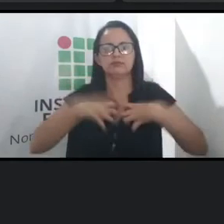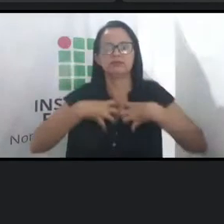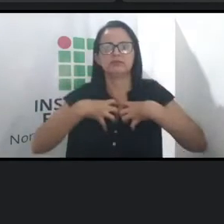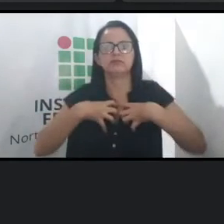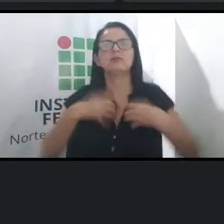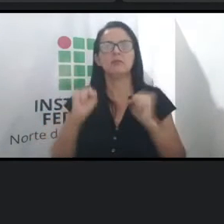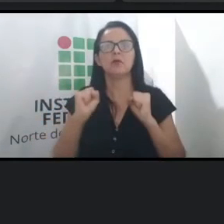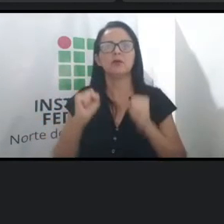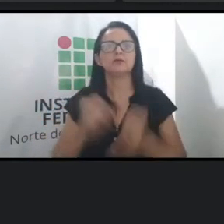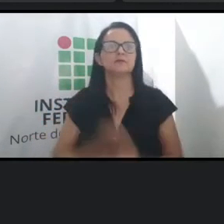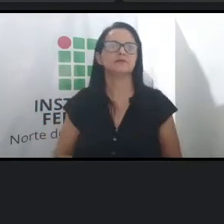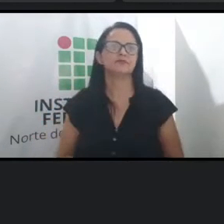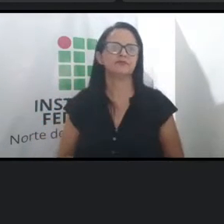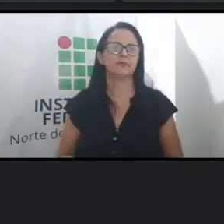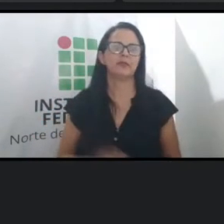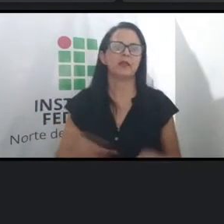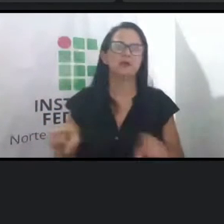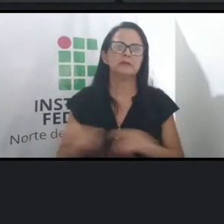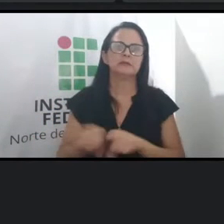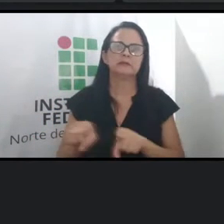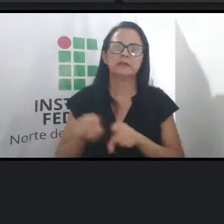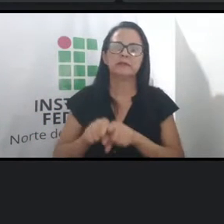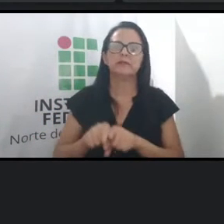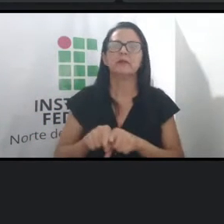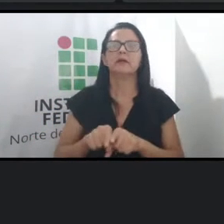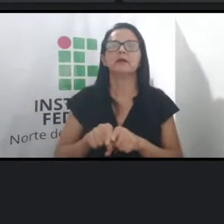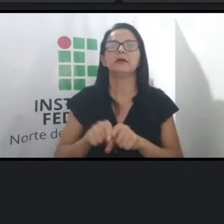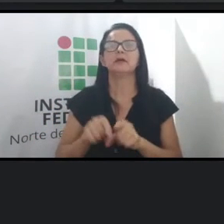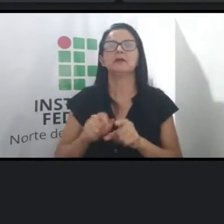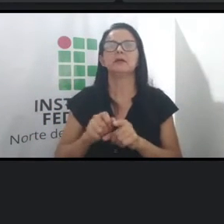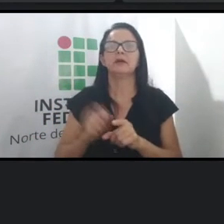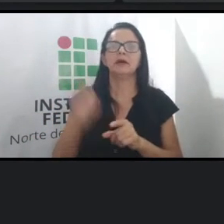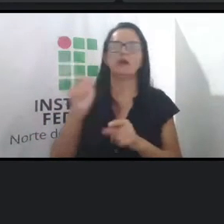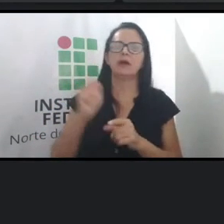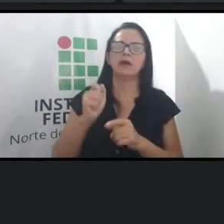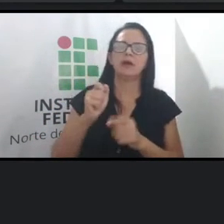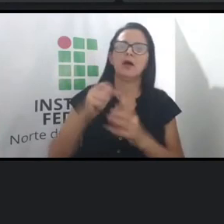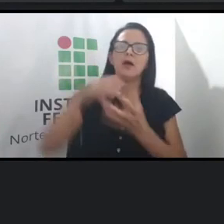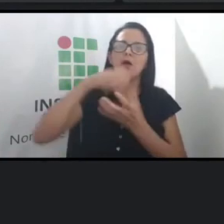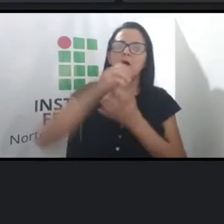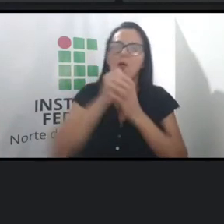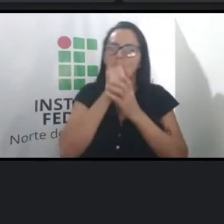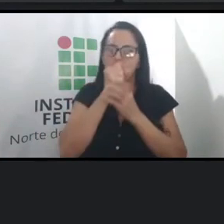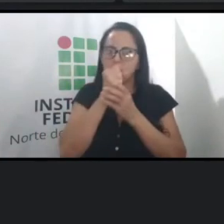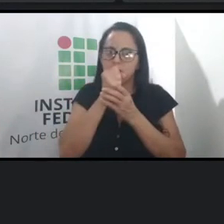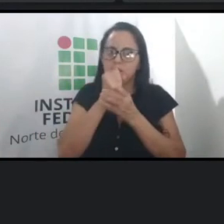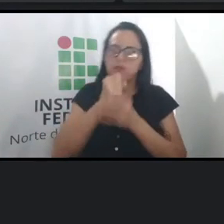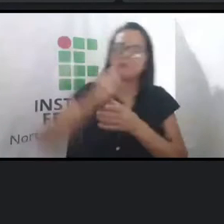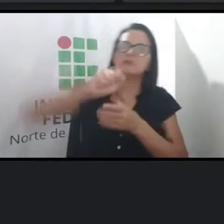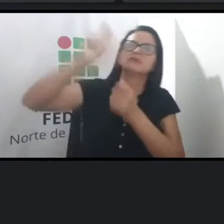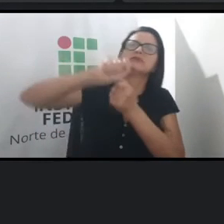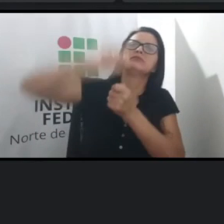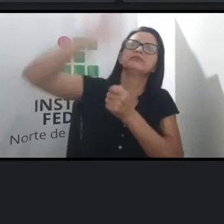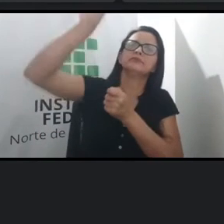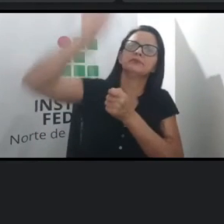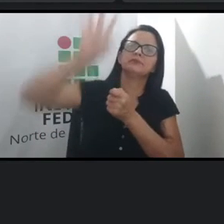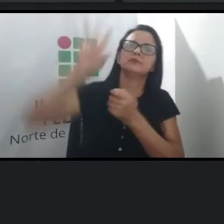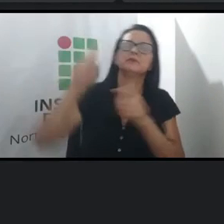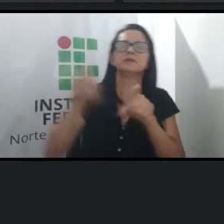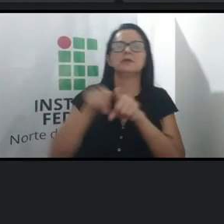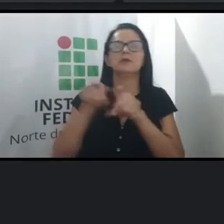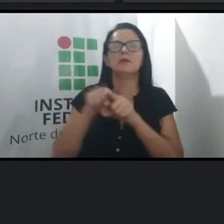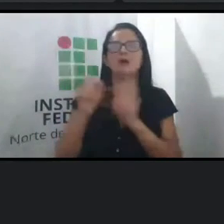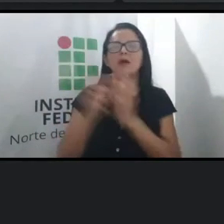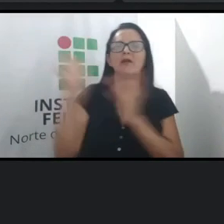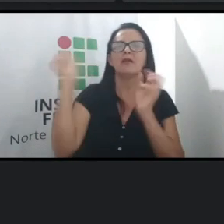quê? Serpentina, confetes, balões na rede elétrica, porque ela pode ocasionar o quê? O rompimento de um